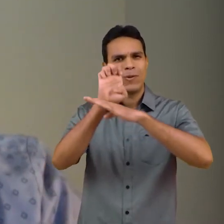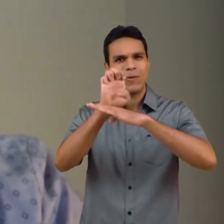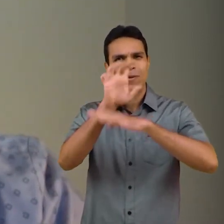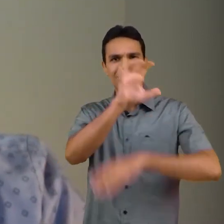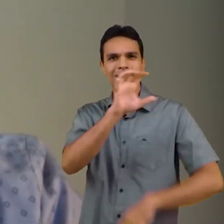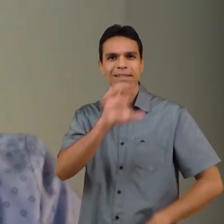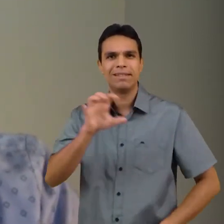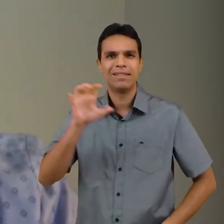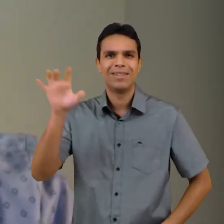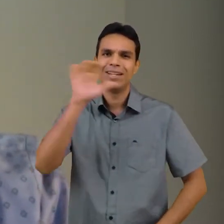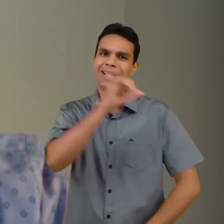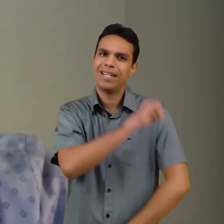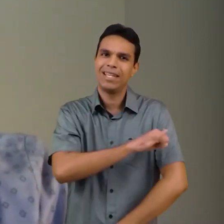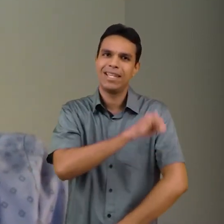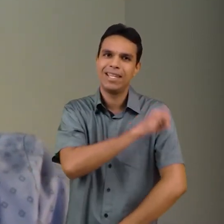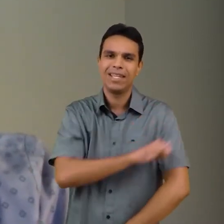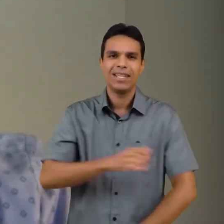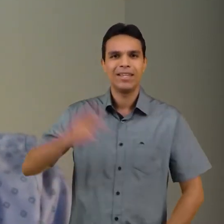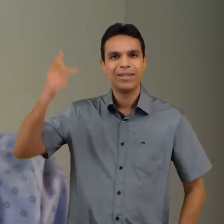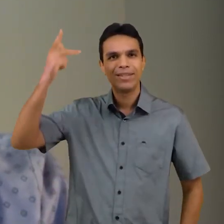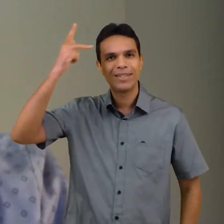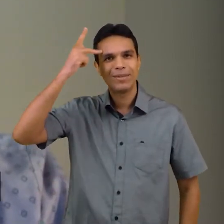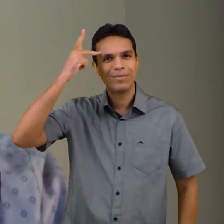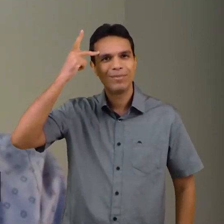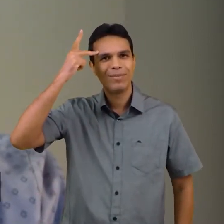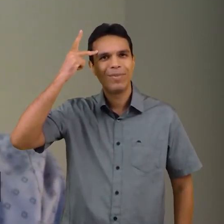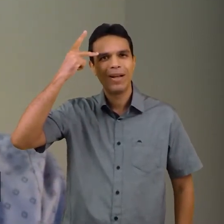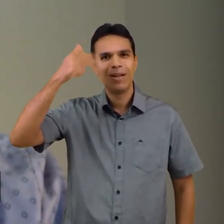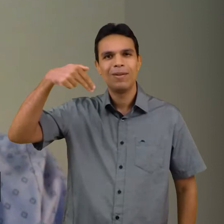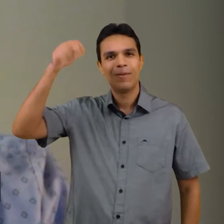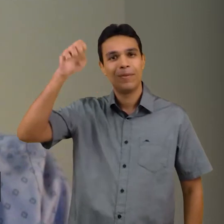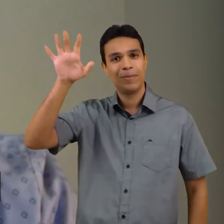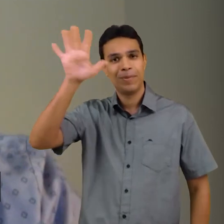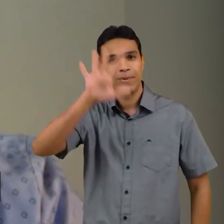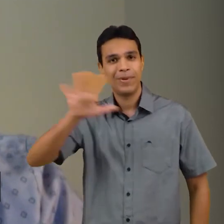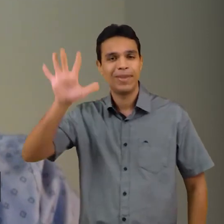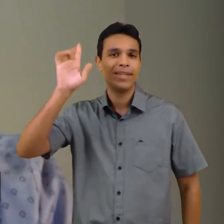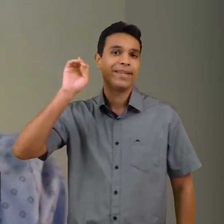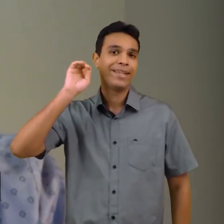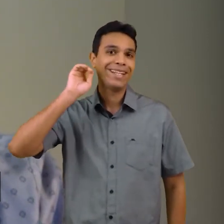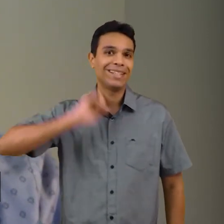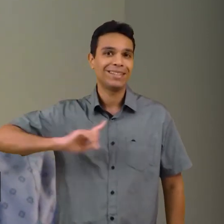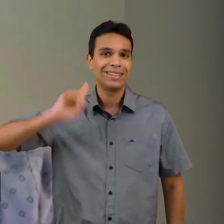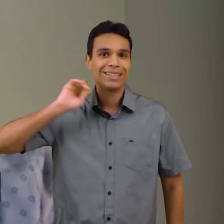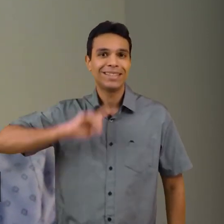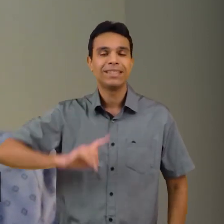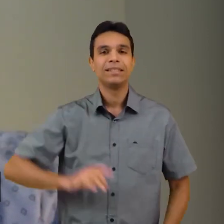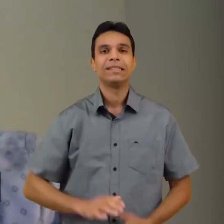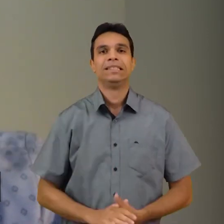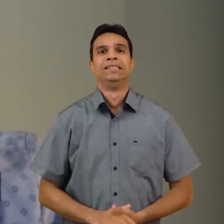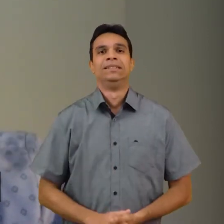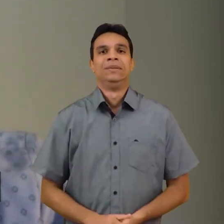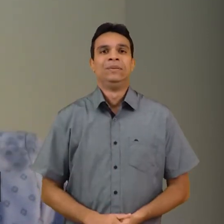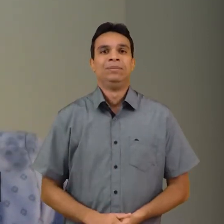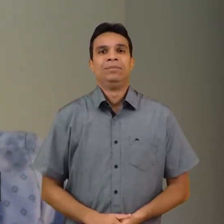do Rio, mas também de São Paulo, do Nordeste do Brasil, de Minas Gerais.